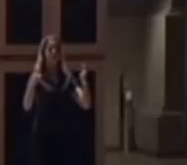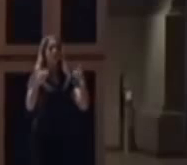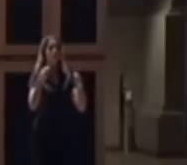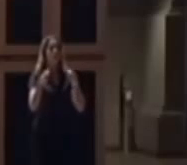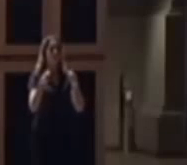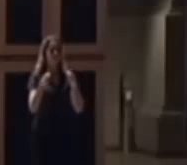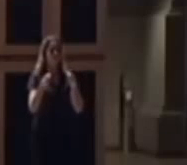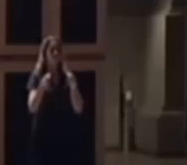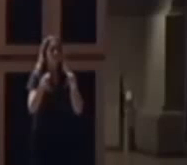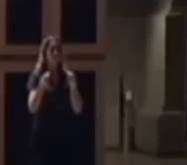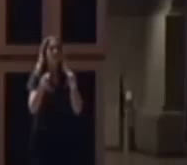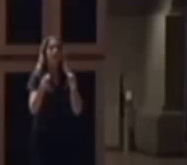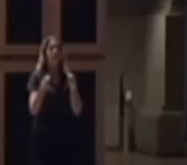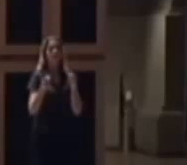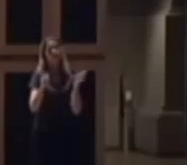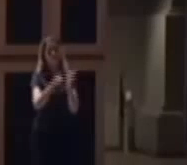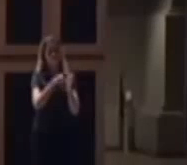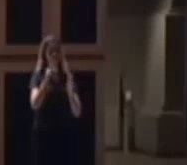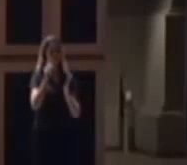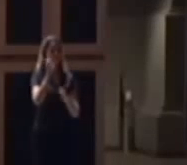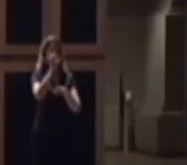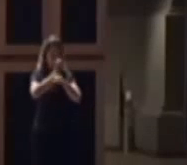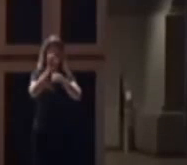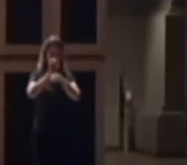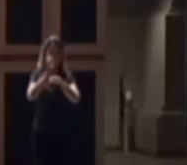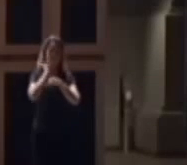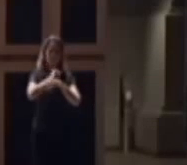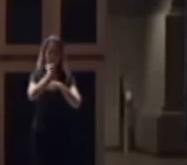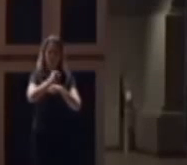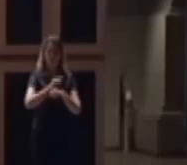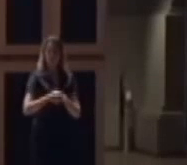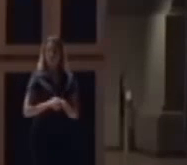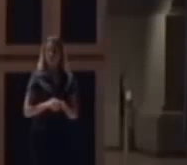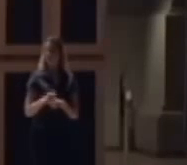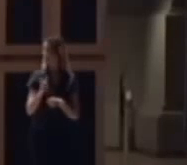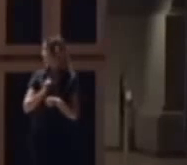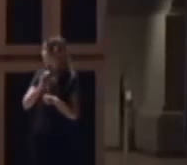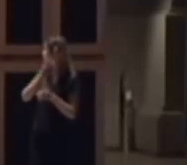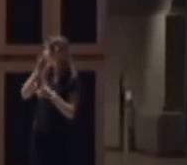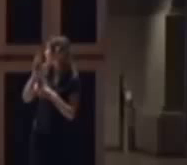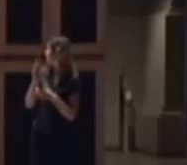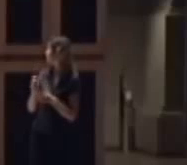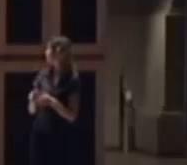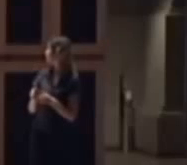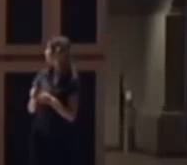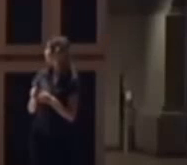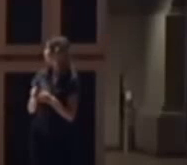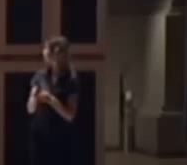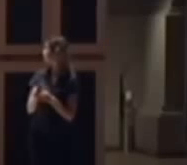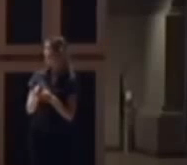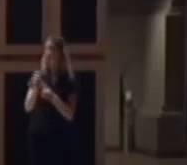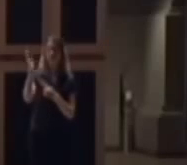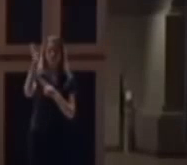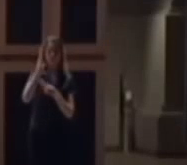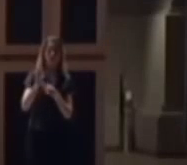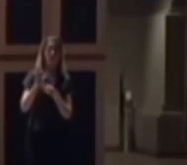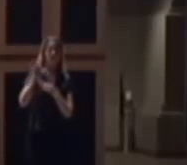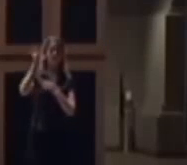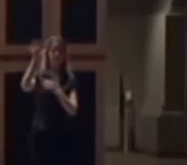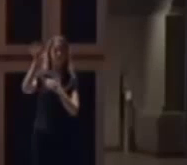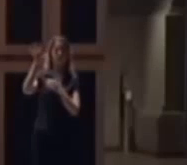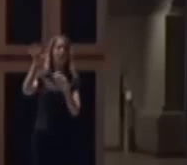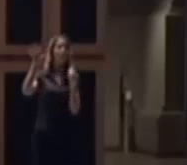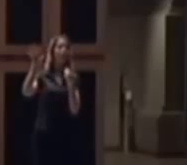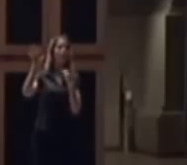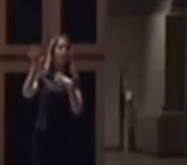não exclusivas do Estado. E aí tem um mapa, pode passar, por favor, de como é que a gente está hoje